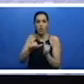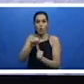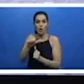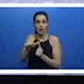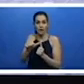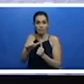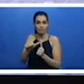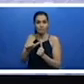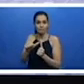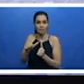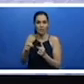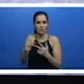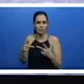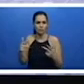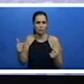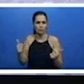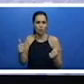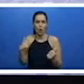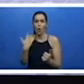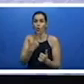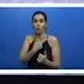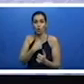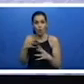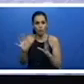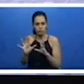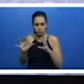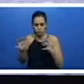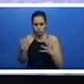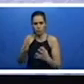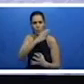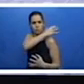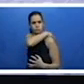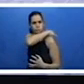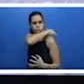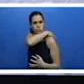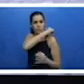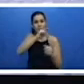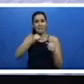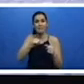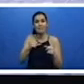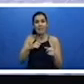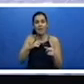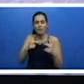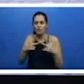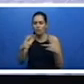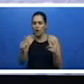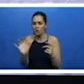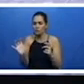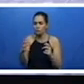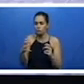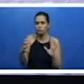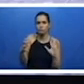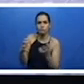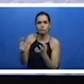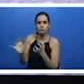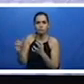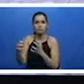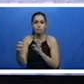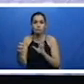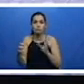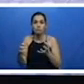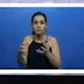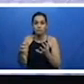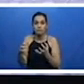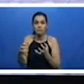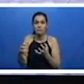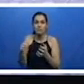gasosas. Nossos pulmões têm alguns milhões de alvéolos pulmonares, que são bolsas dentro das quais ocorrem